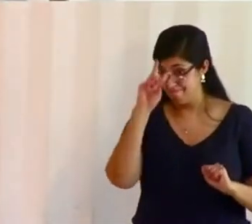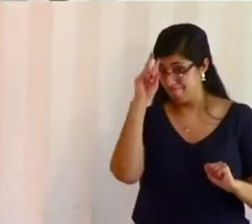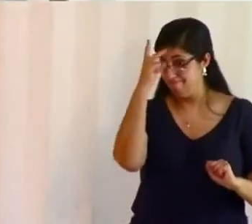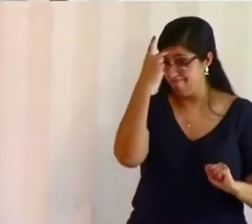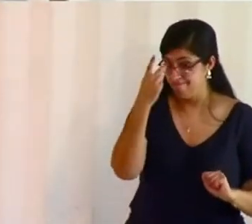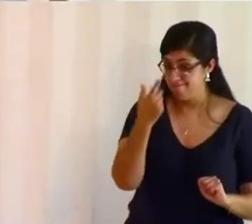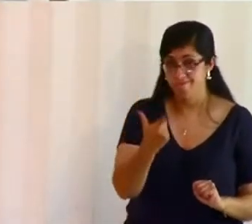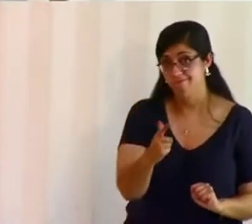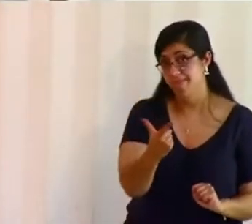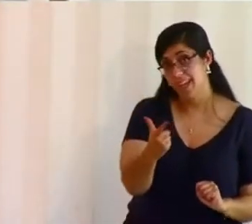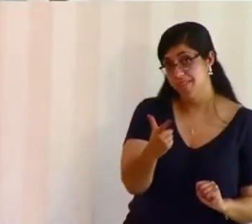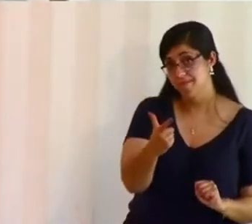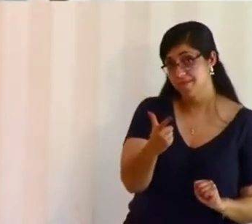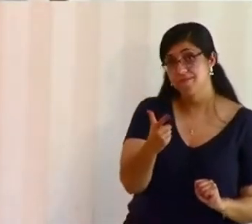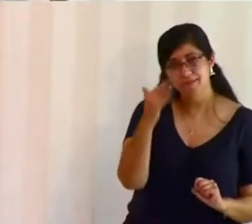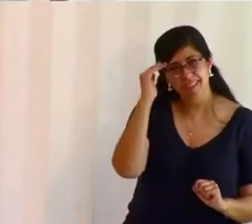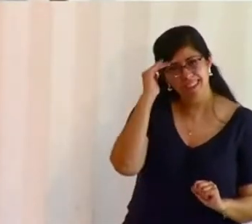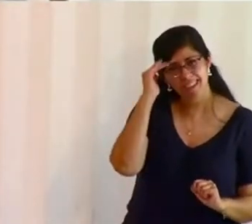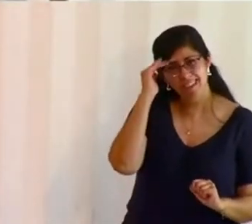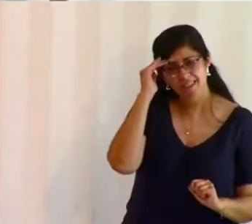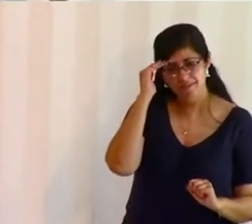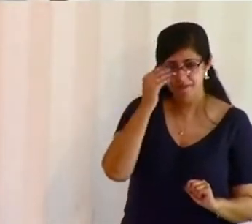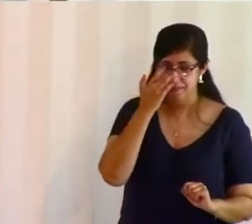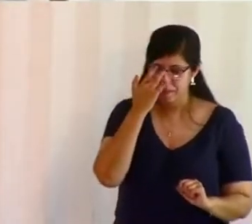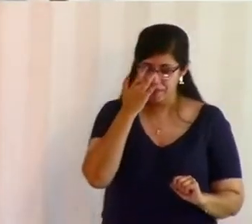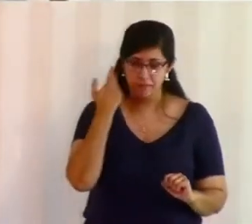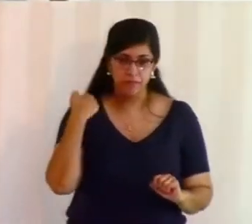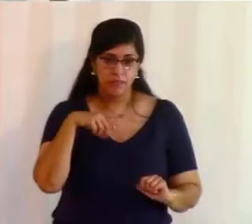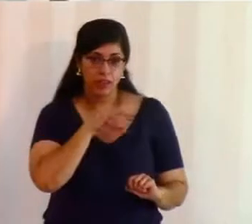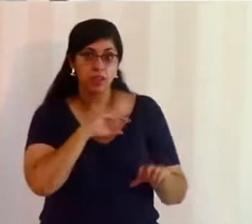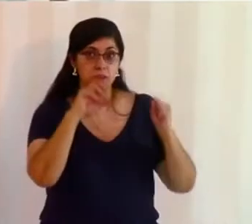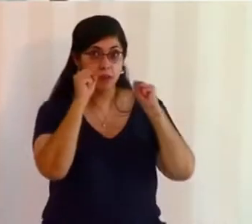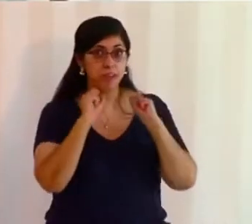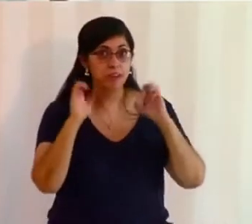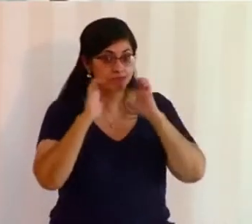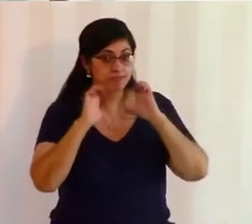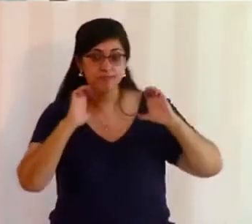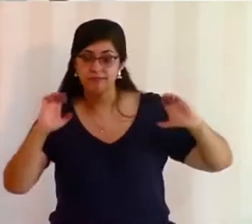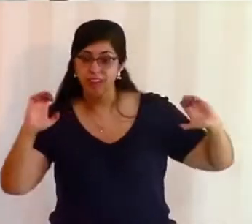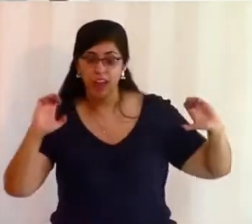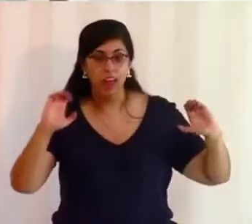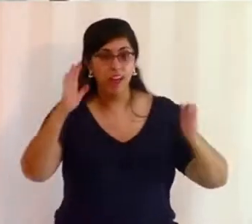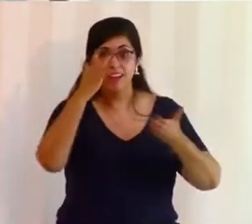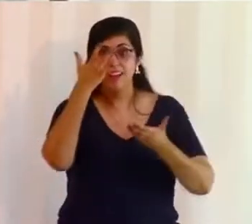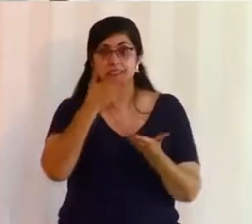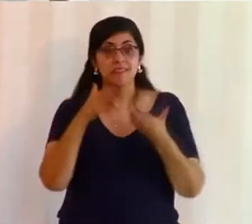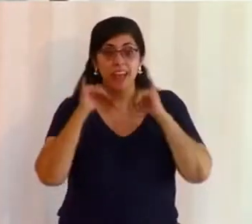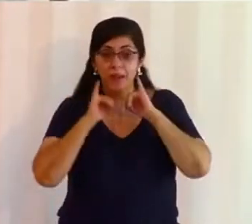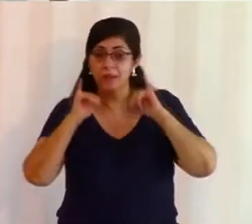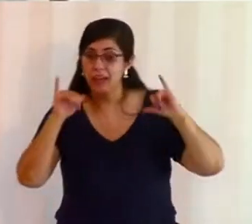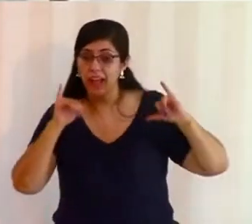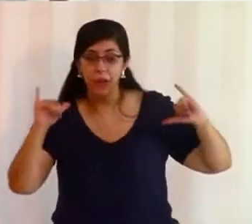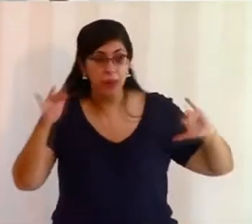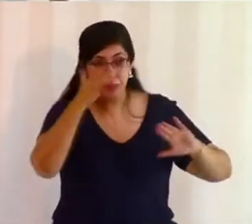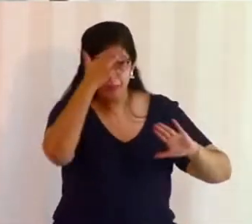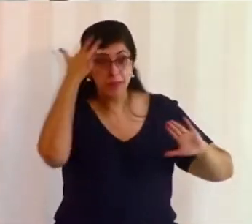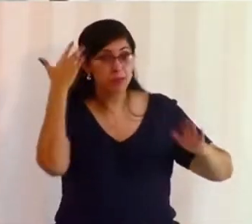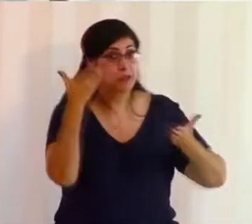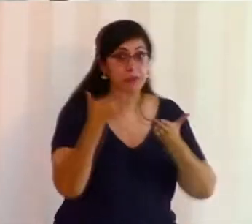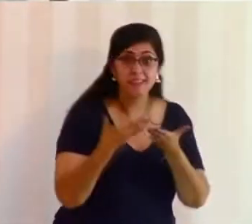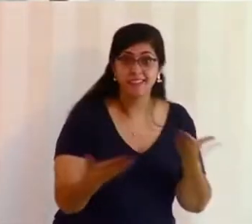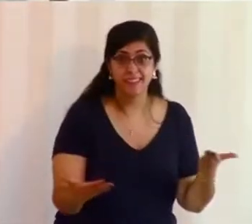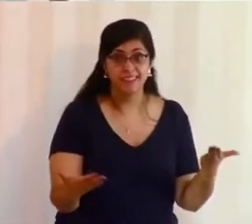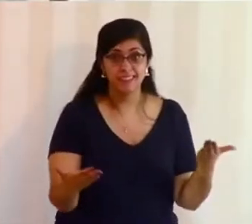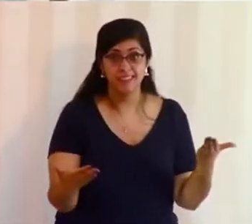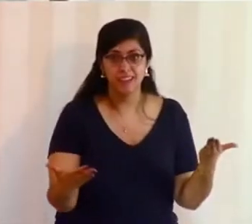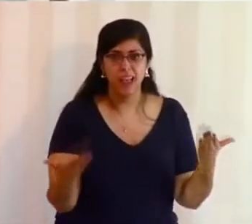você pode ser um instrumento nas mãos de Deus para levar o Evangelho a tantas vidas que estão perdidas por aí. Não se preocupe com o resultado